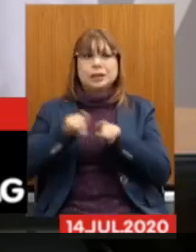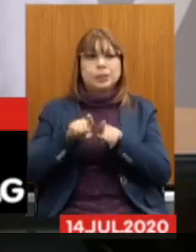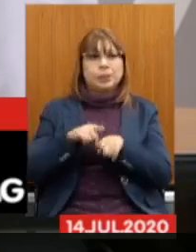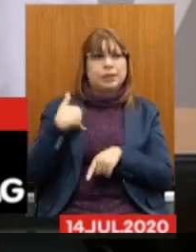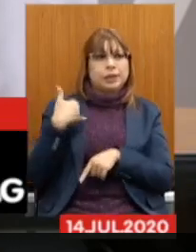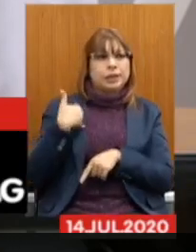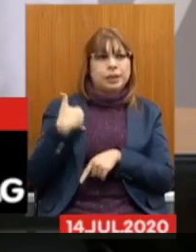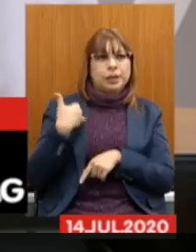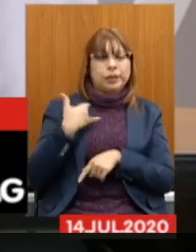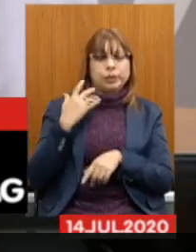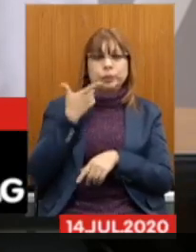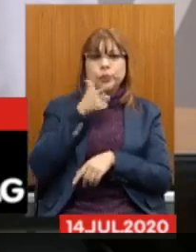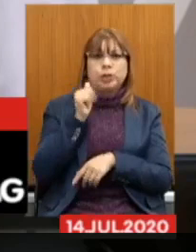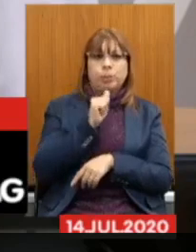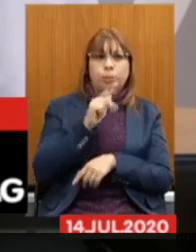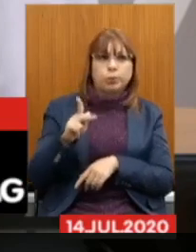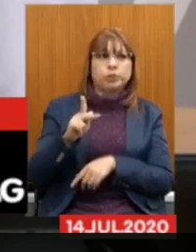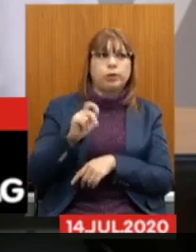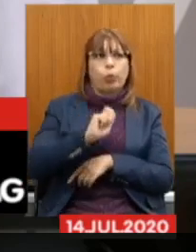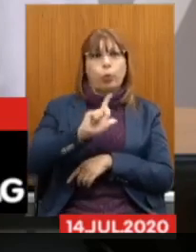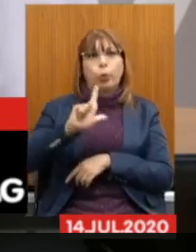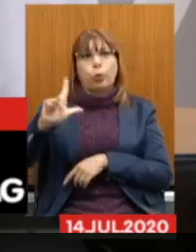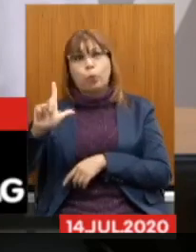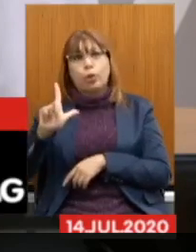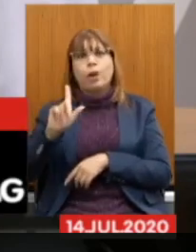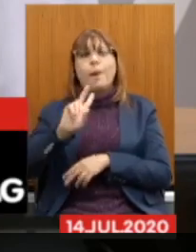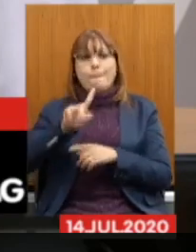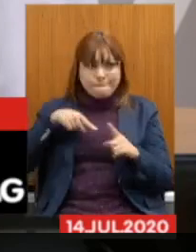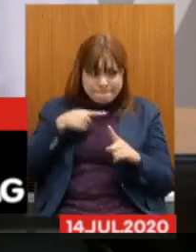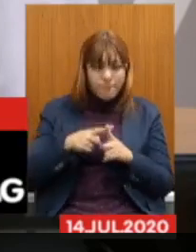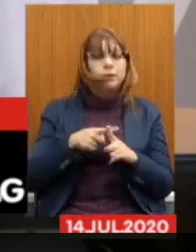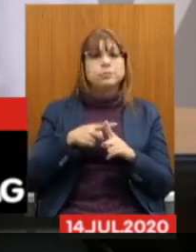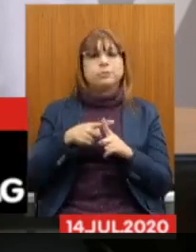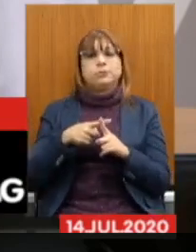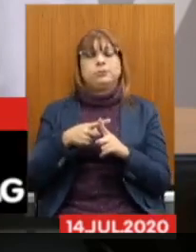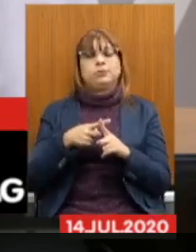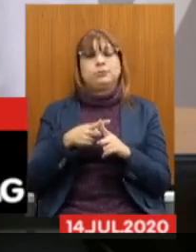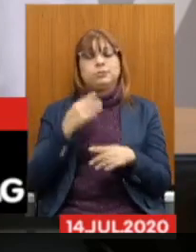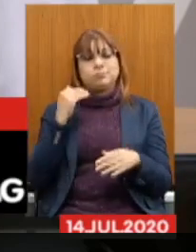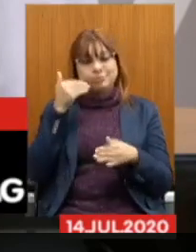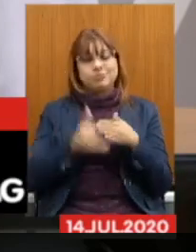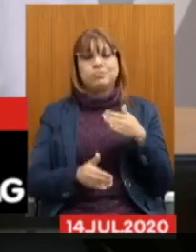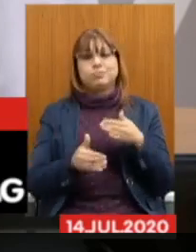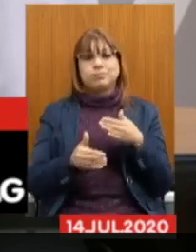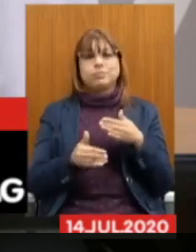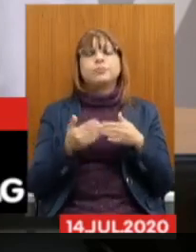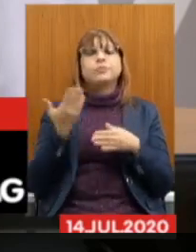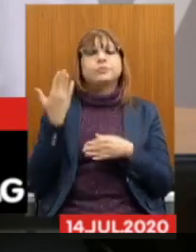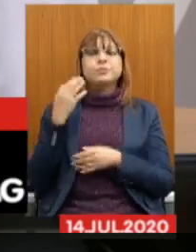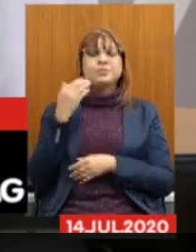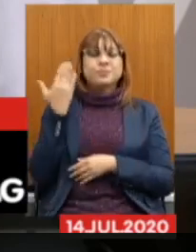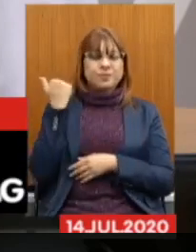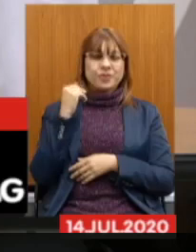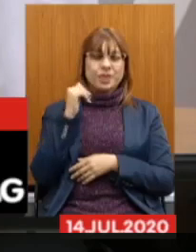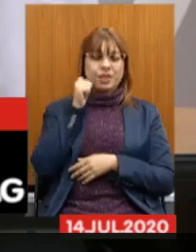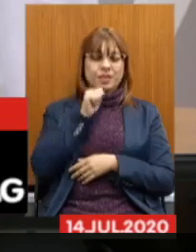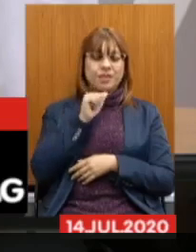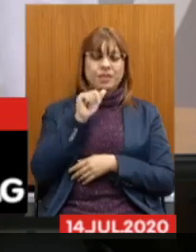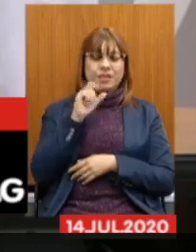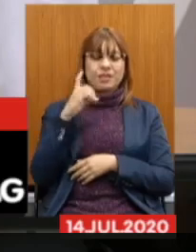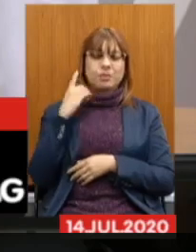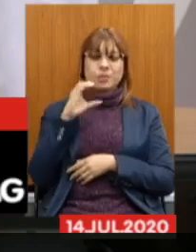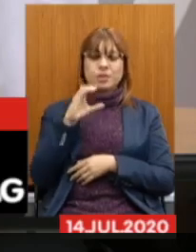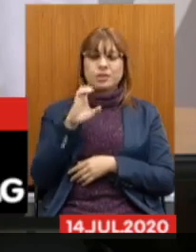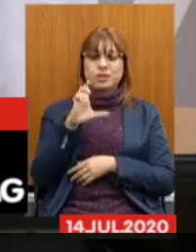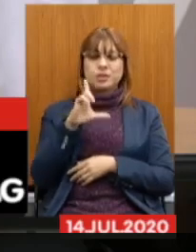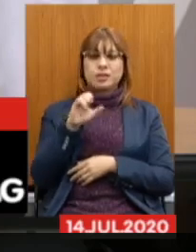aposentar, colocar também essa contribuição extraordinária. A deputada Celise Laviola, sensível a essa